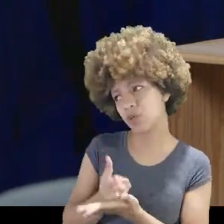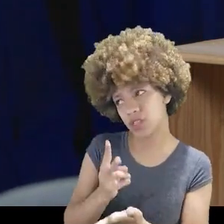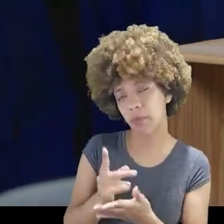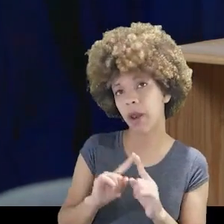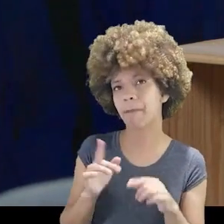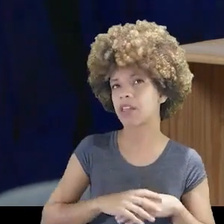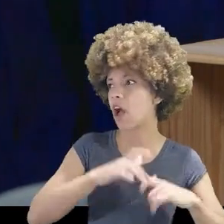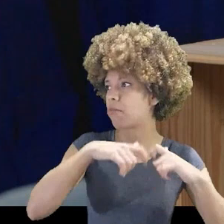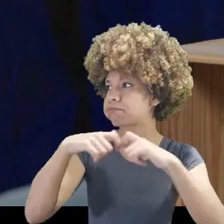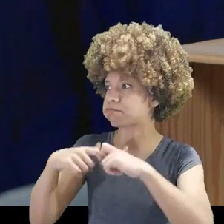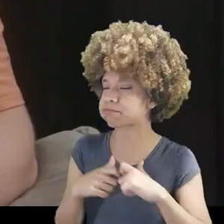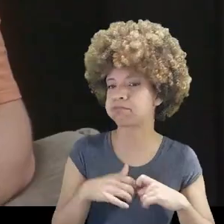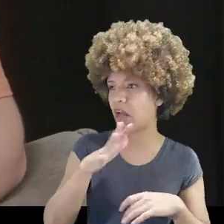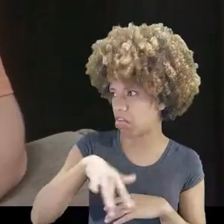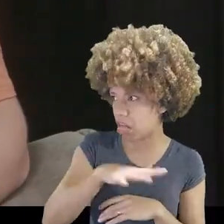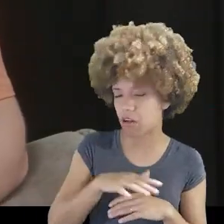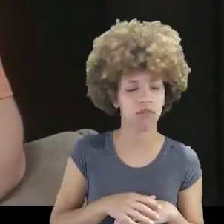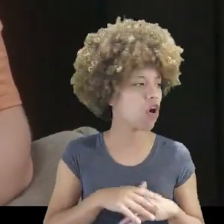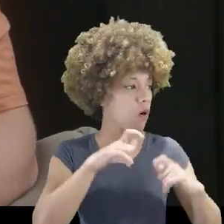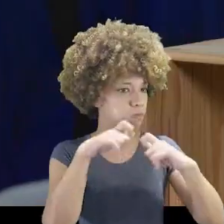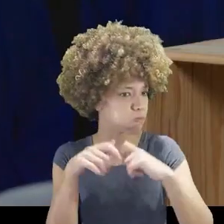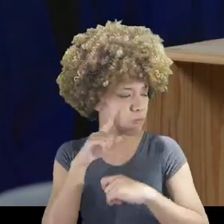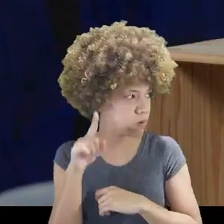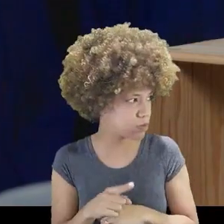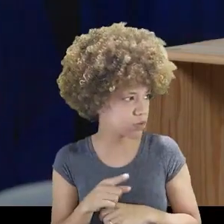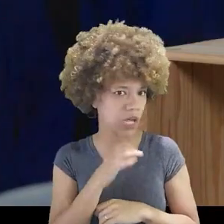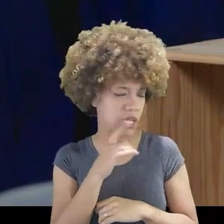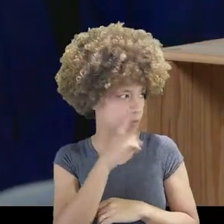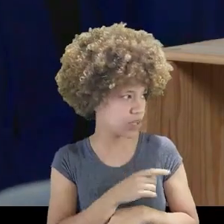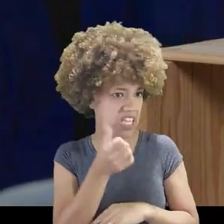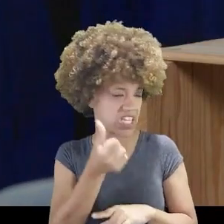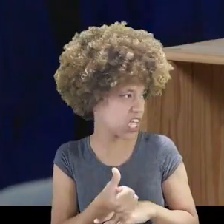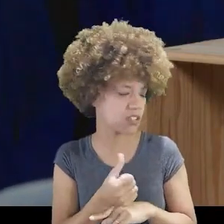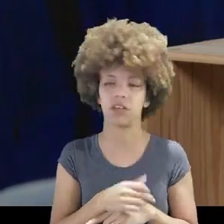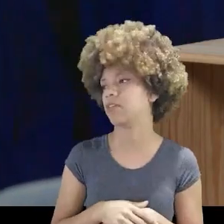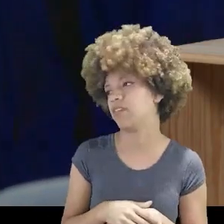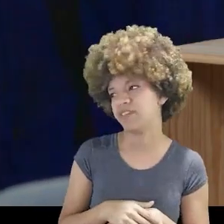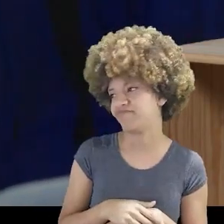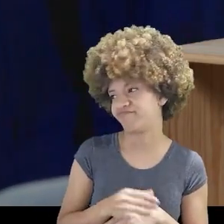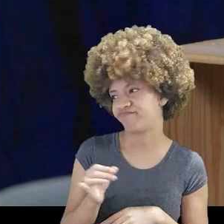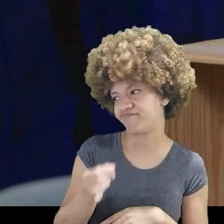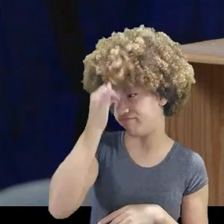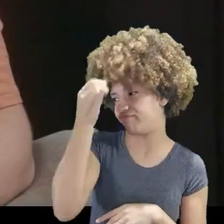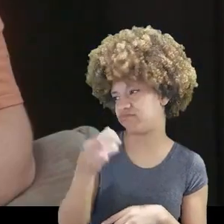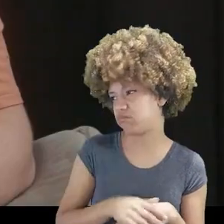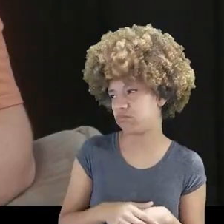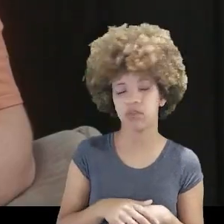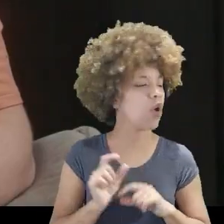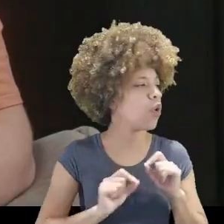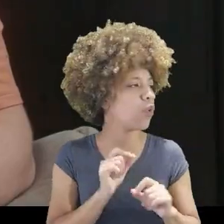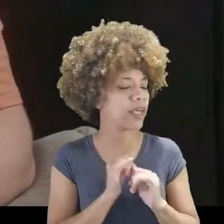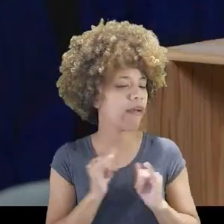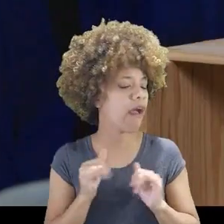assim nesse negócio que você vem cara que come mulher tudo toda semana eu comecei a fazer seu babaca taco